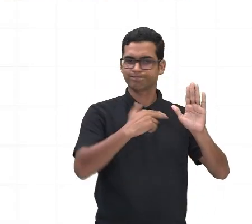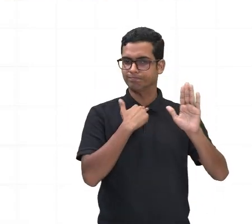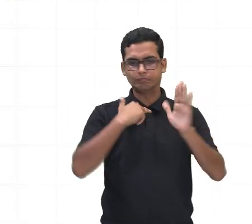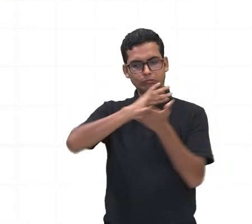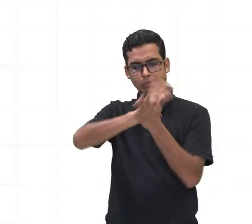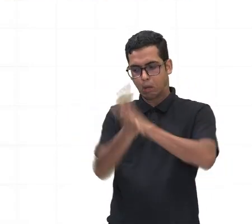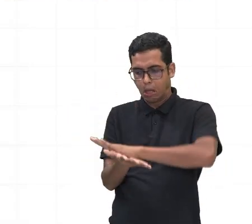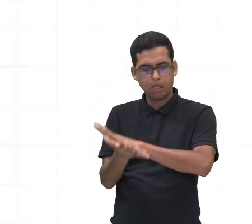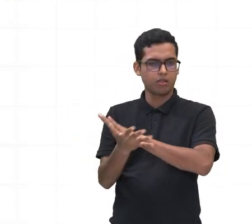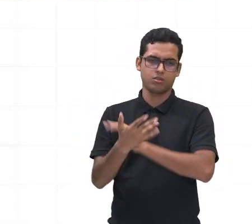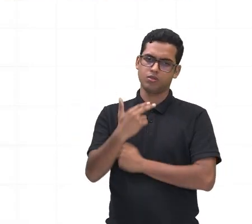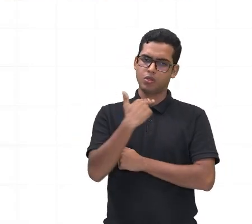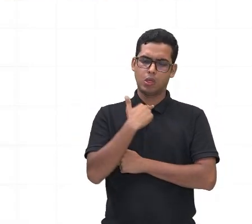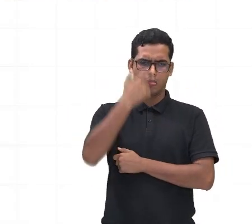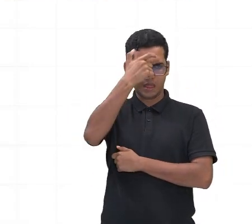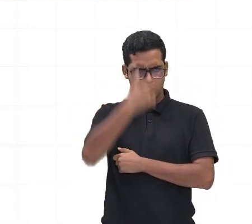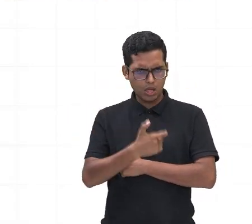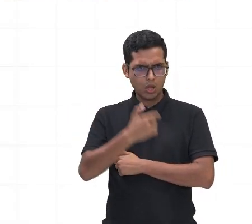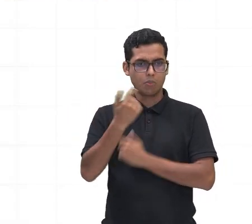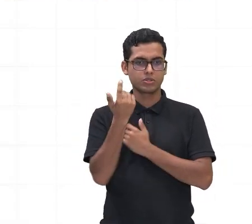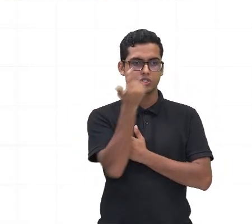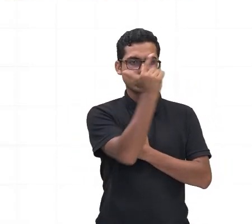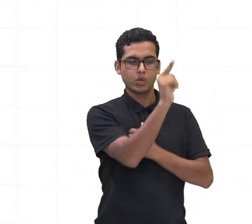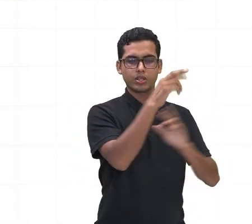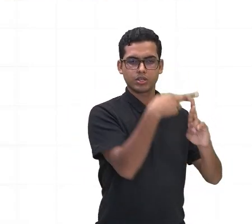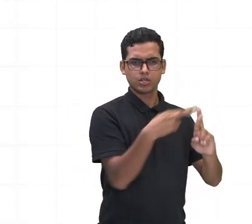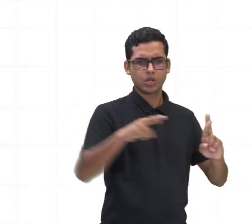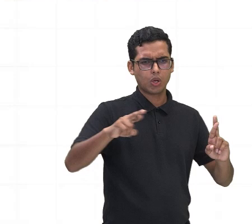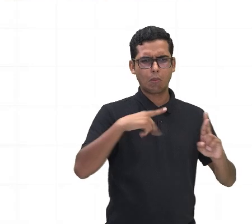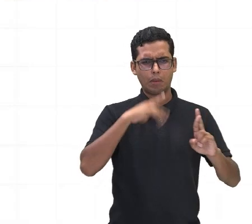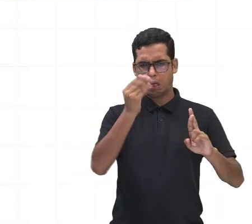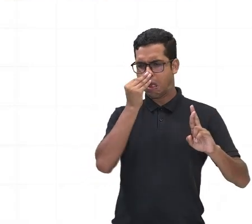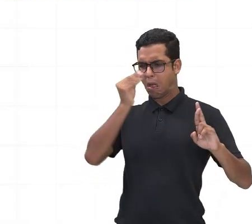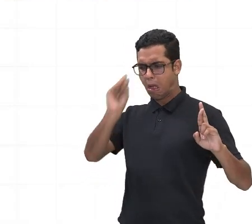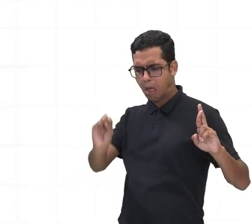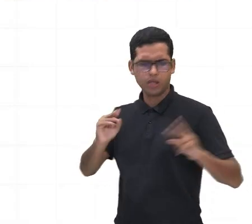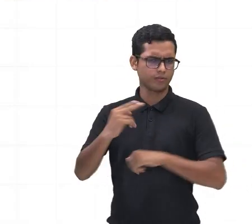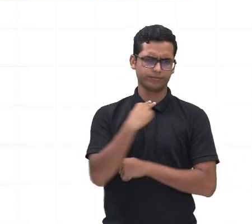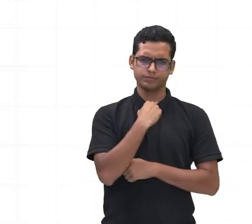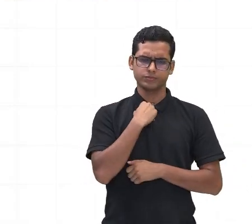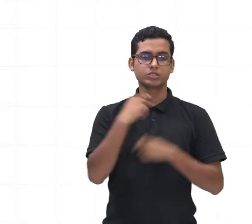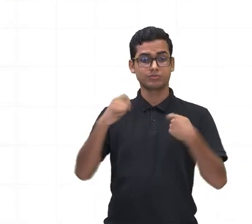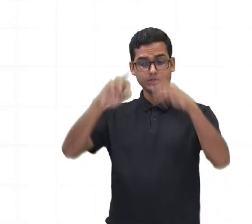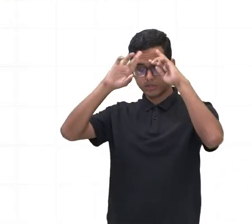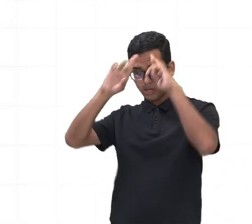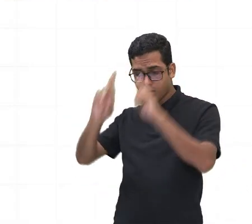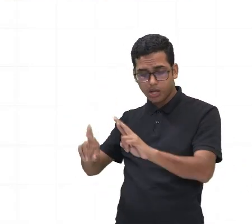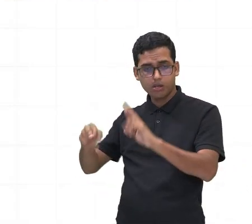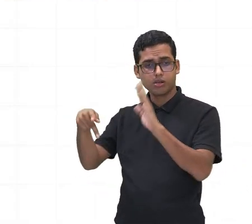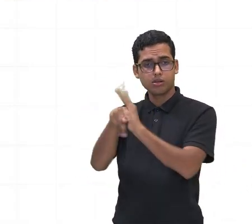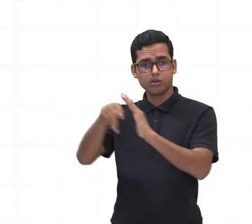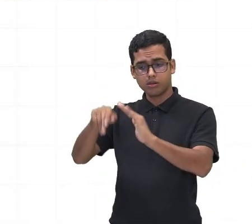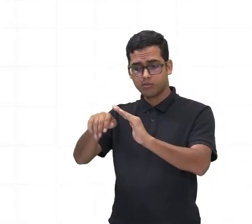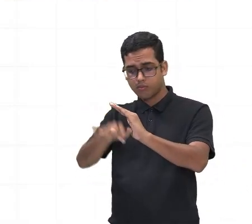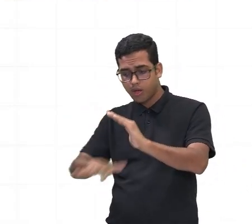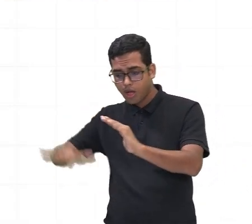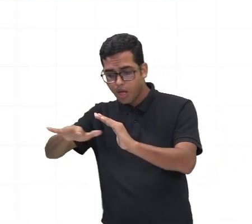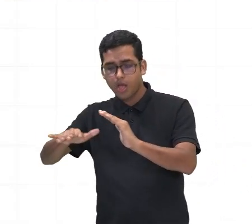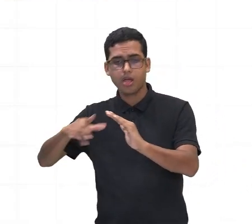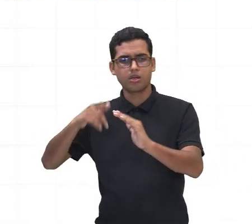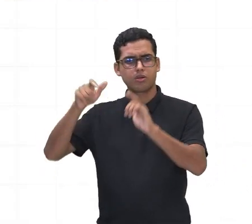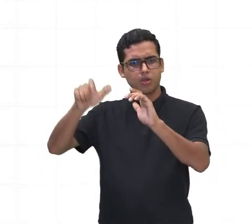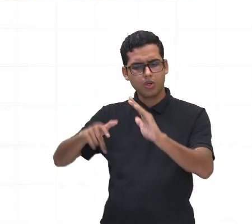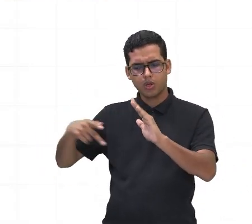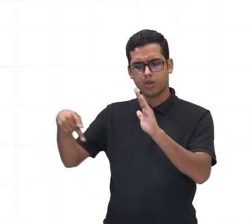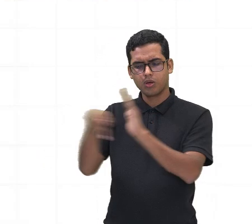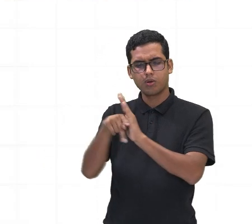Eu posso não ser de religião de matriz africana, eu posso ter uma outra religião, mas eu tenho que respeitar os terreiros, as casas de santo. Eu não posso chegar